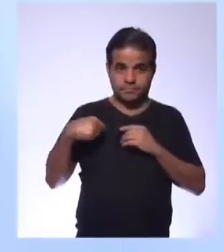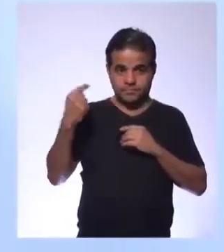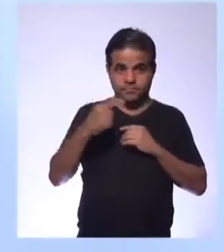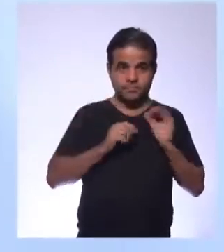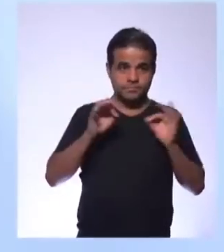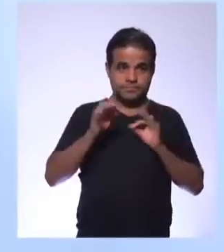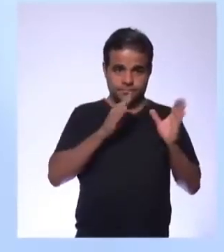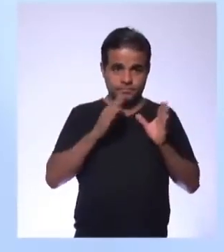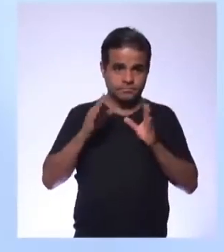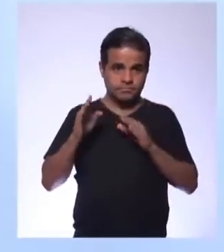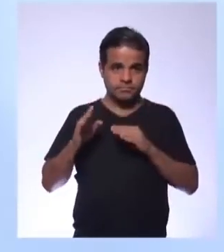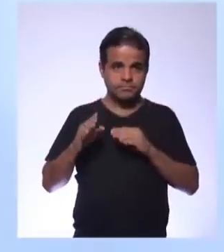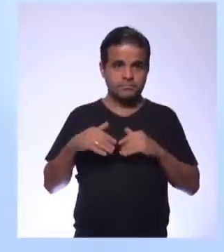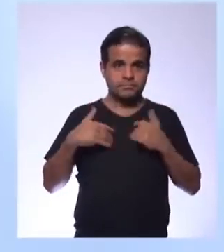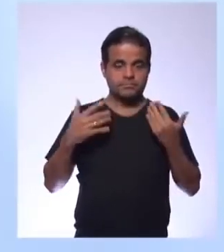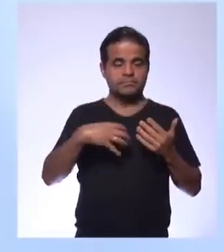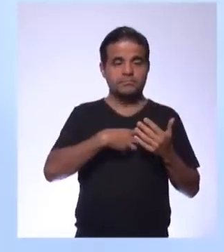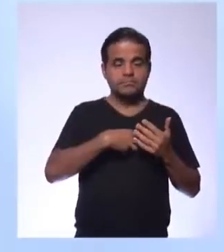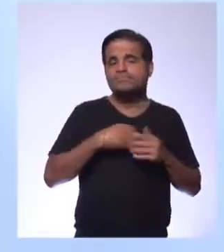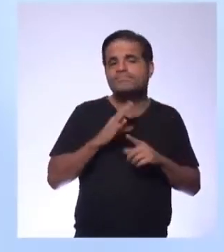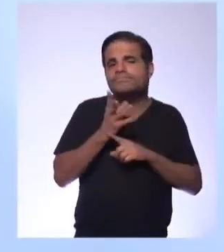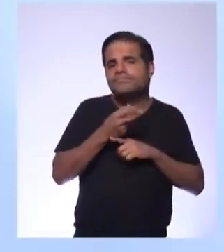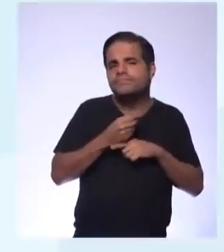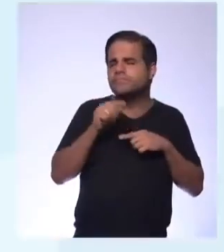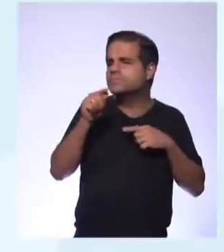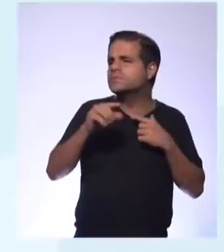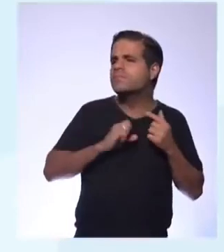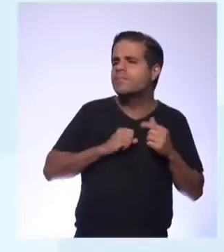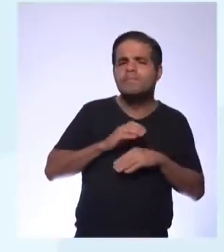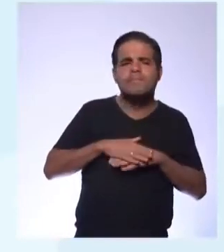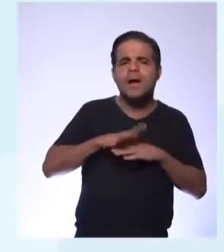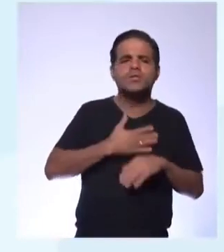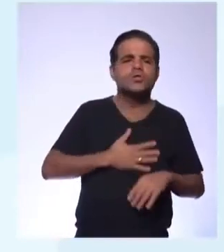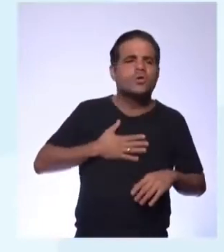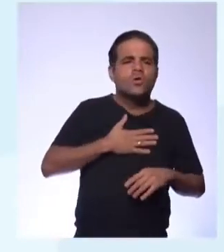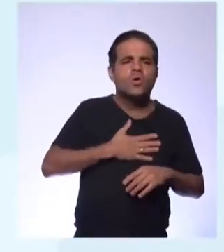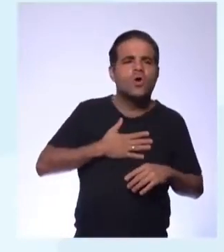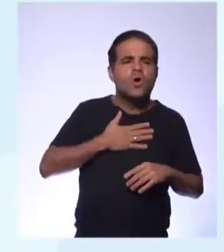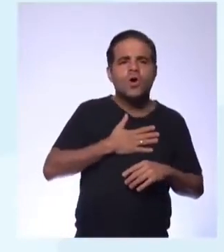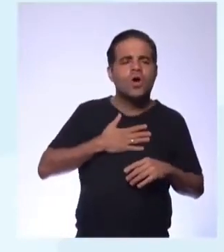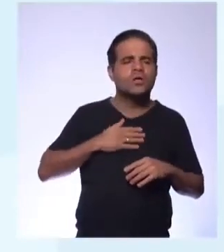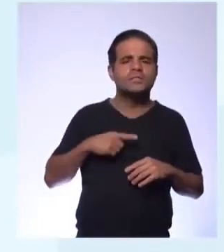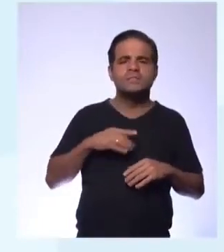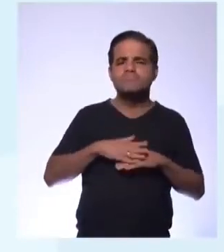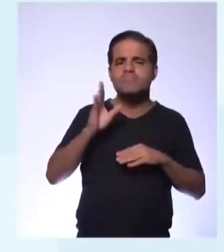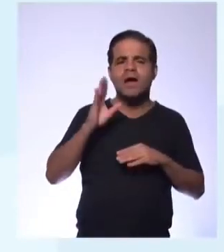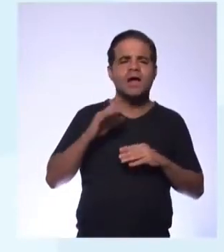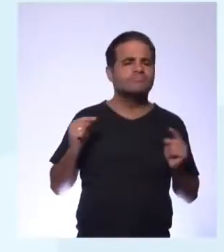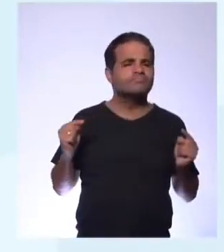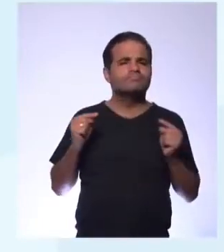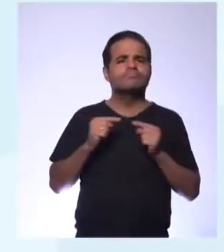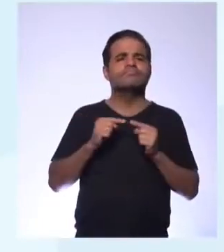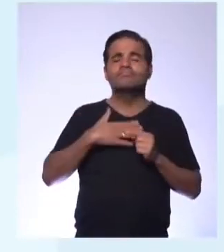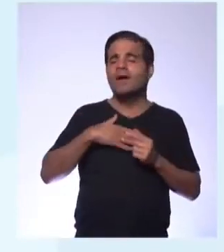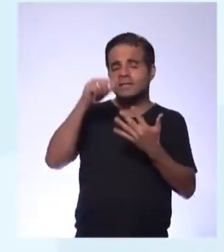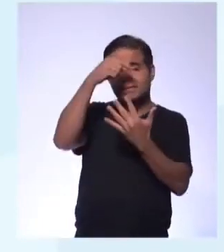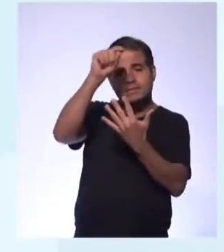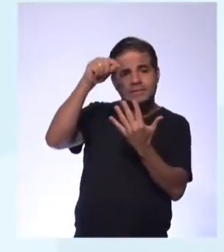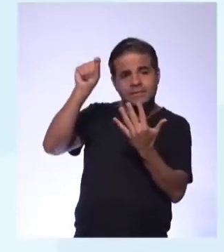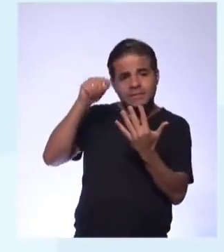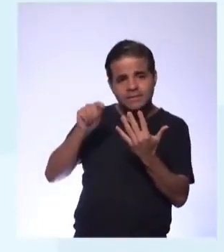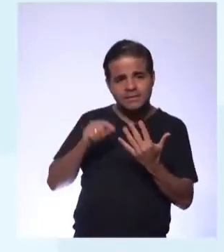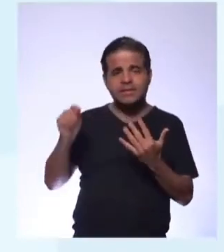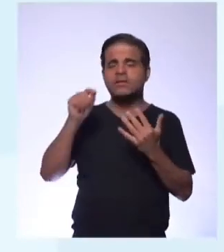aqui, quais são as artes, qual arte que você mais aprecia? Qual que tem mais das que foram